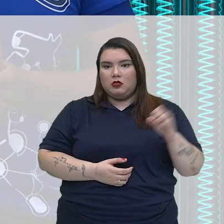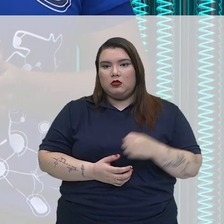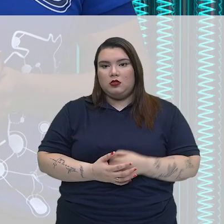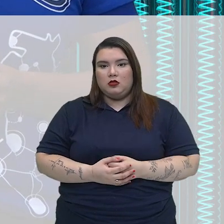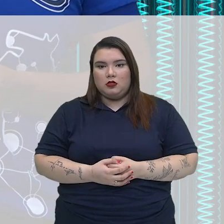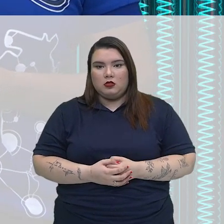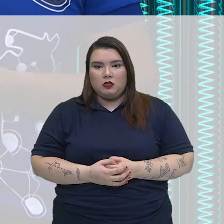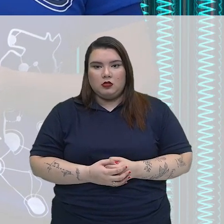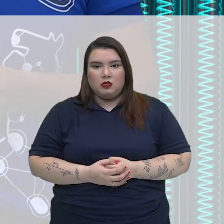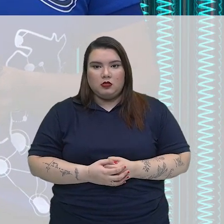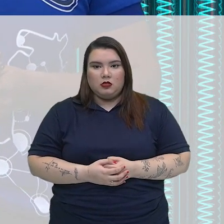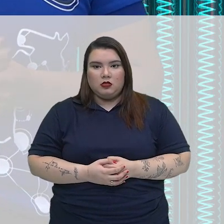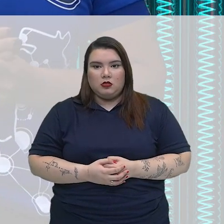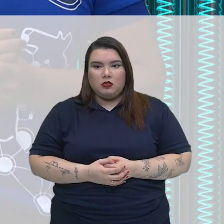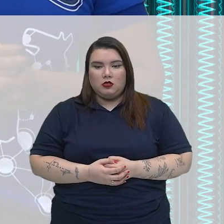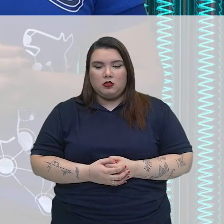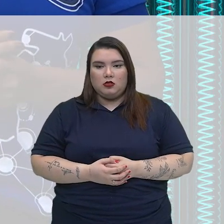famous,